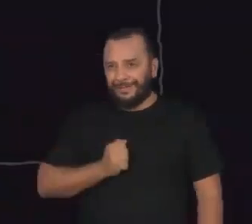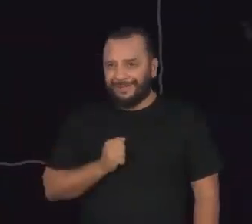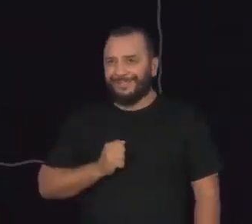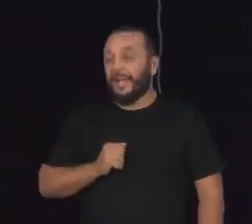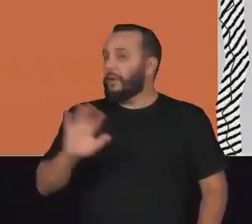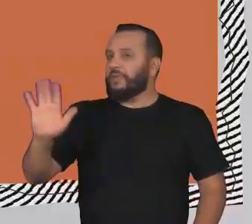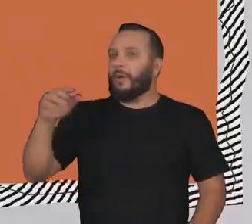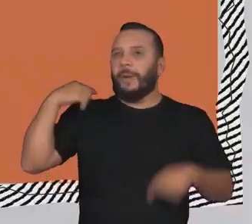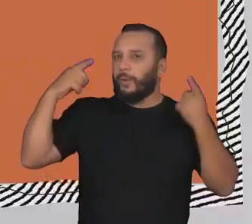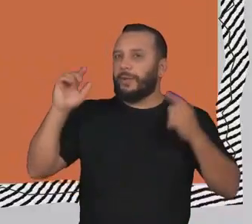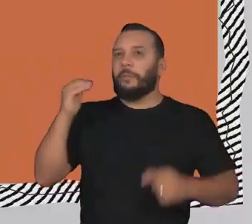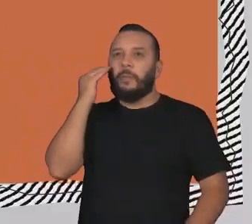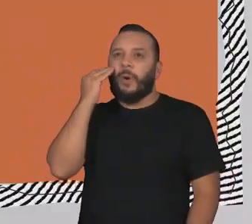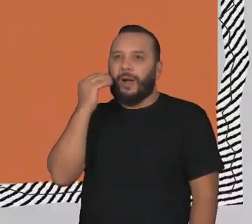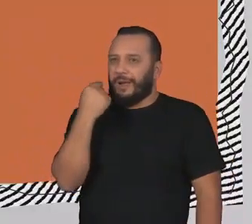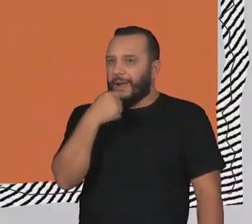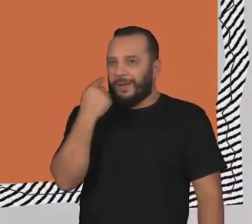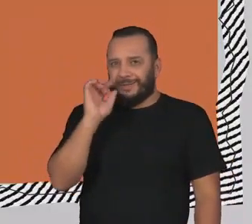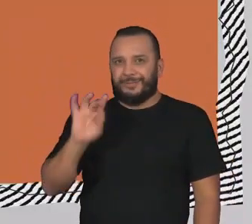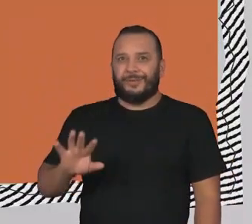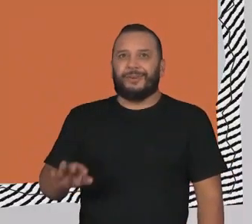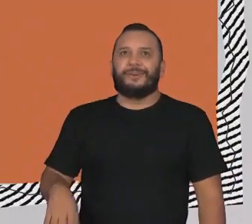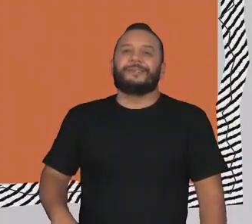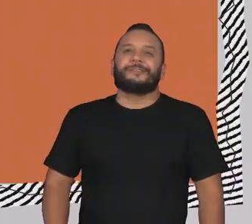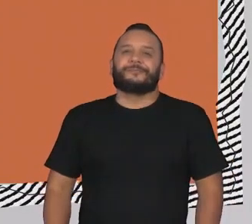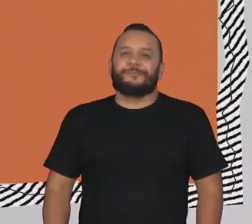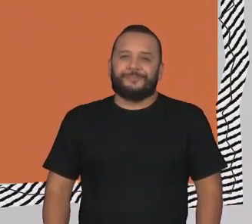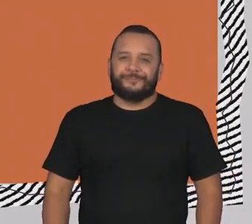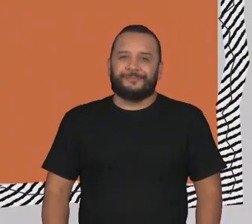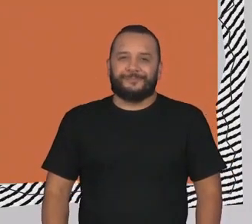aí recriei a make do meu primeiro